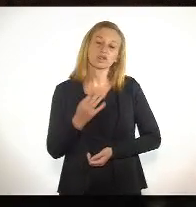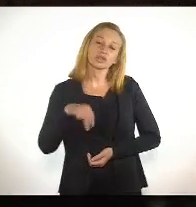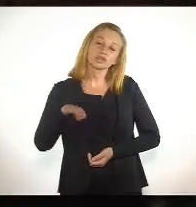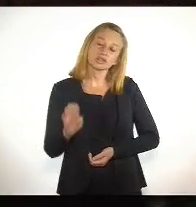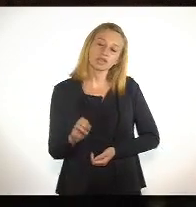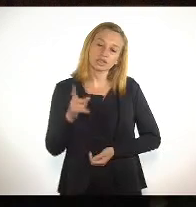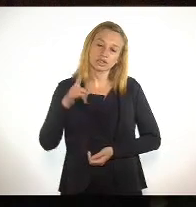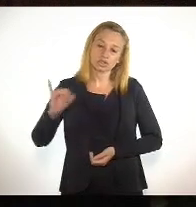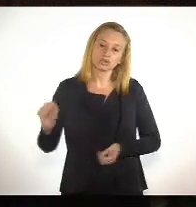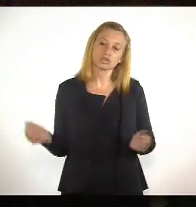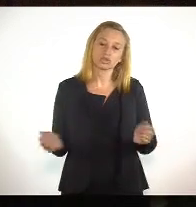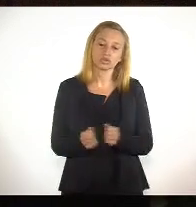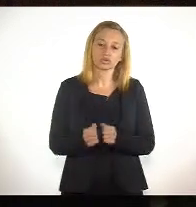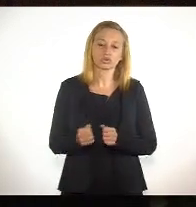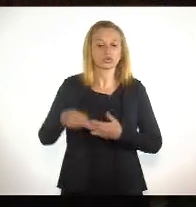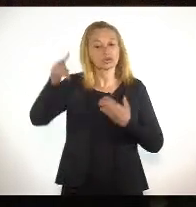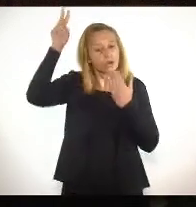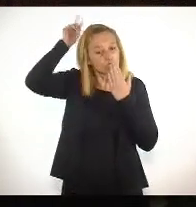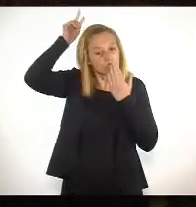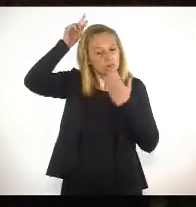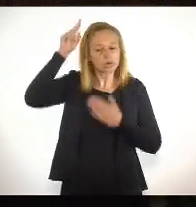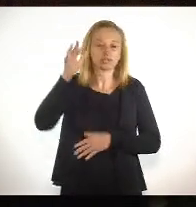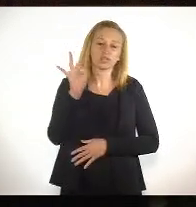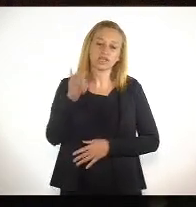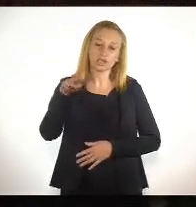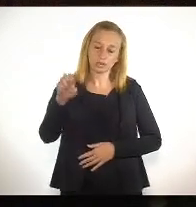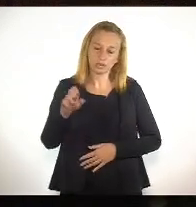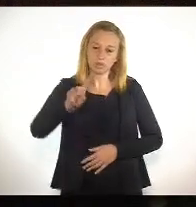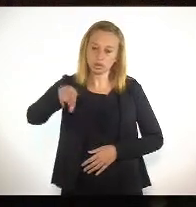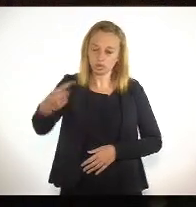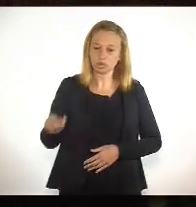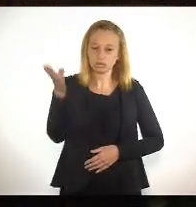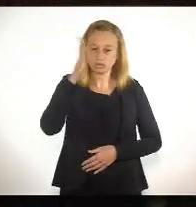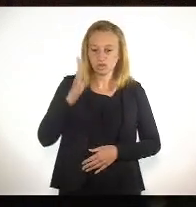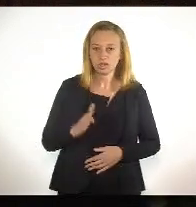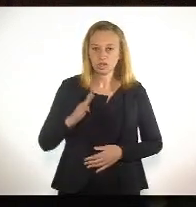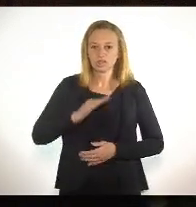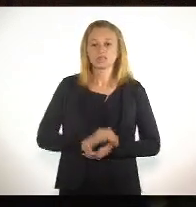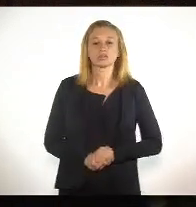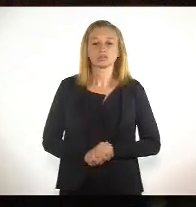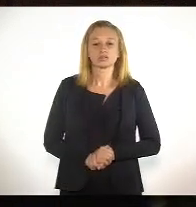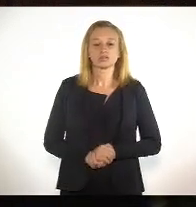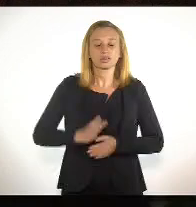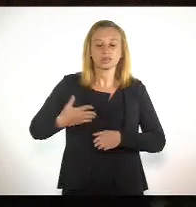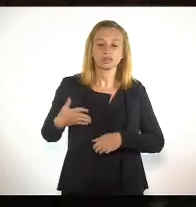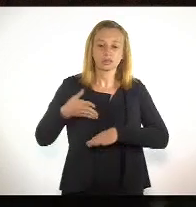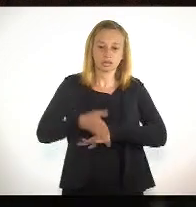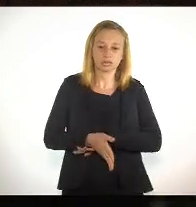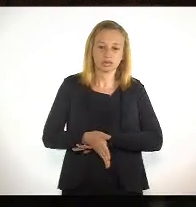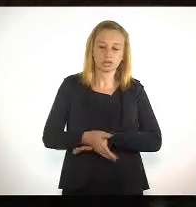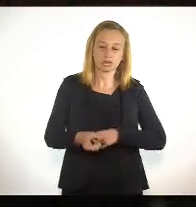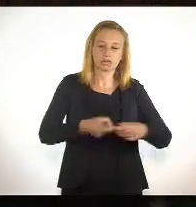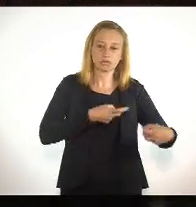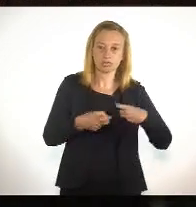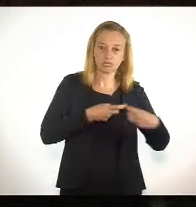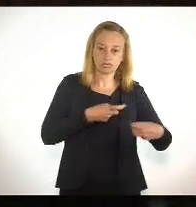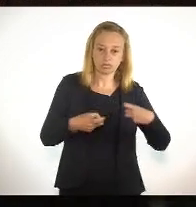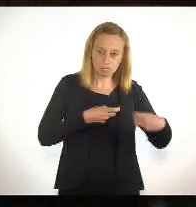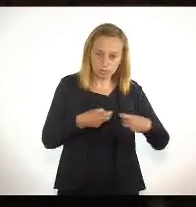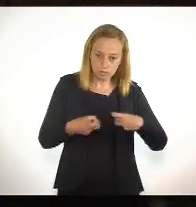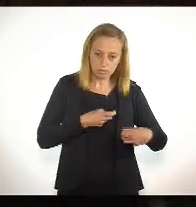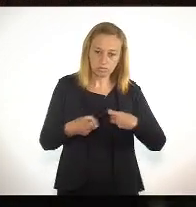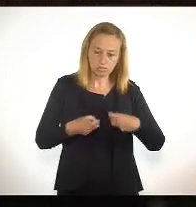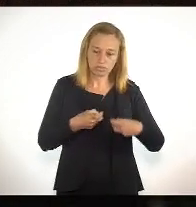ao lado também do índio Felipe Camarão e outros brasileiros, entraram em verdadeira guerra, em